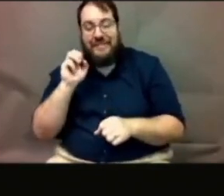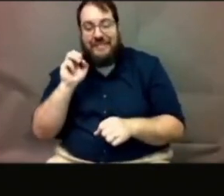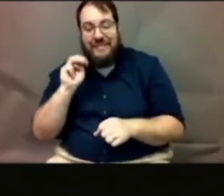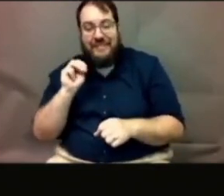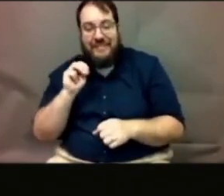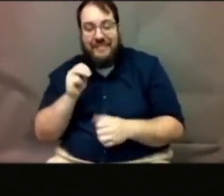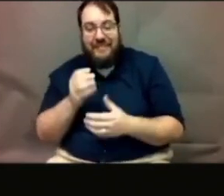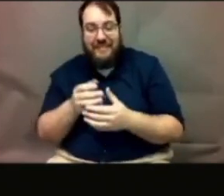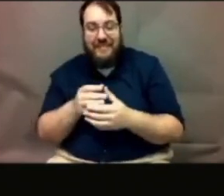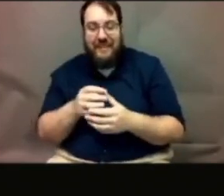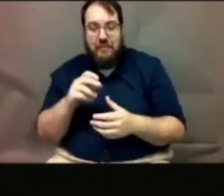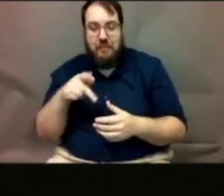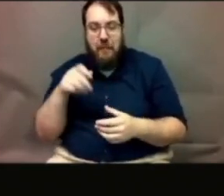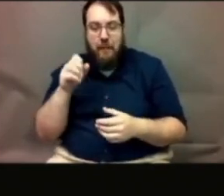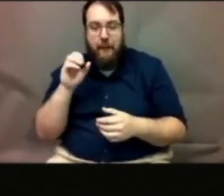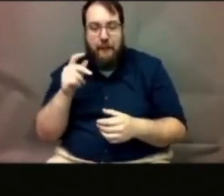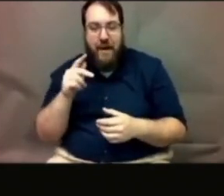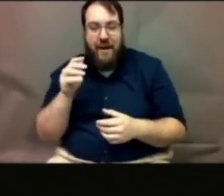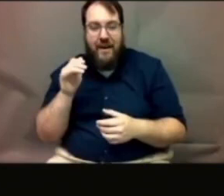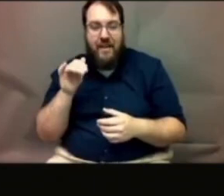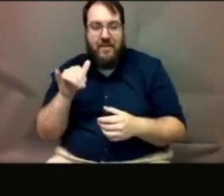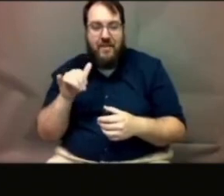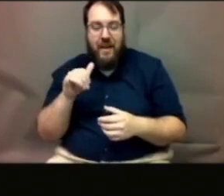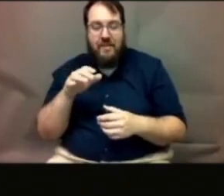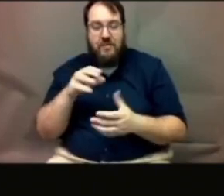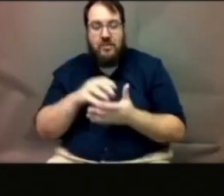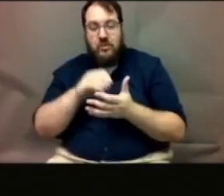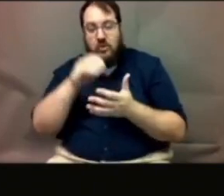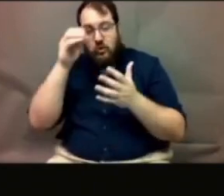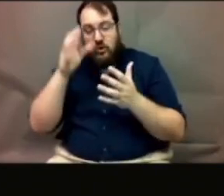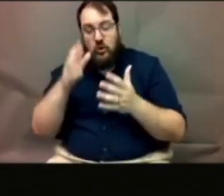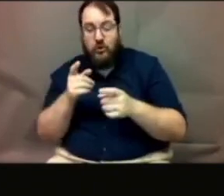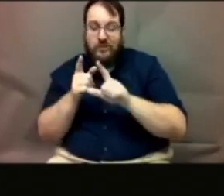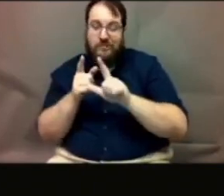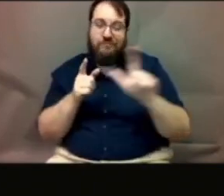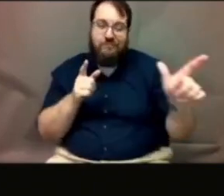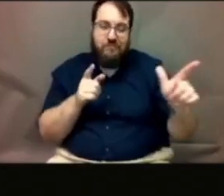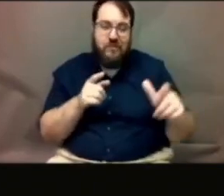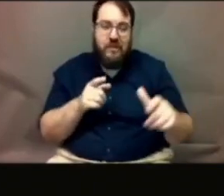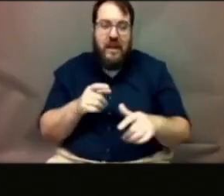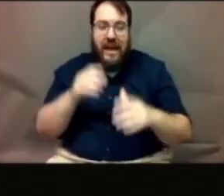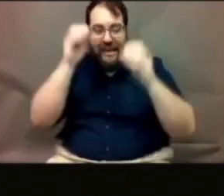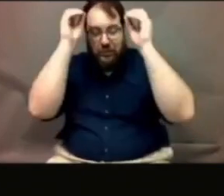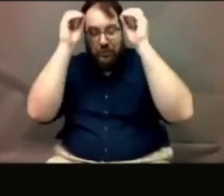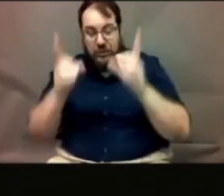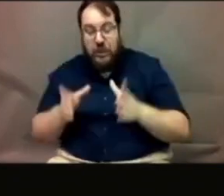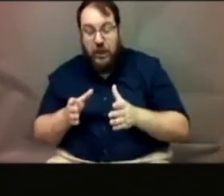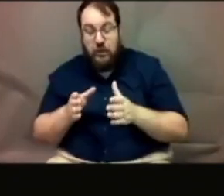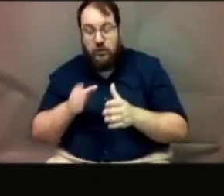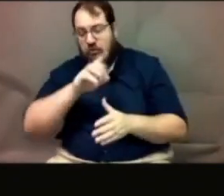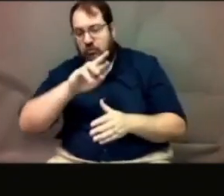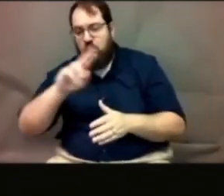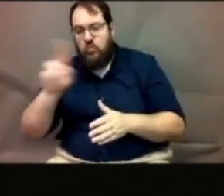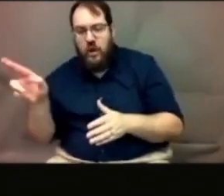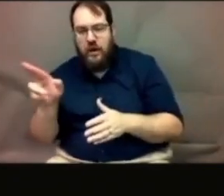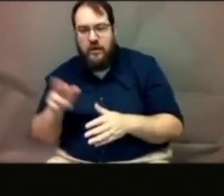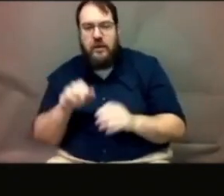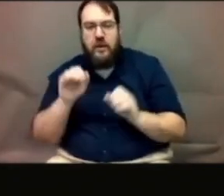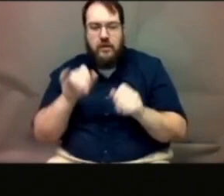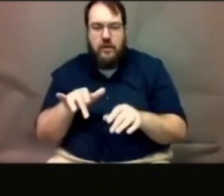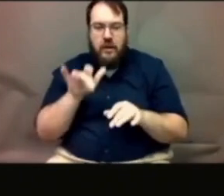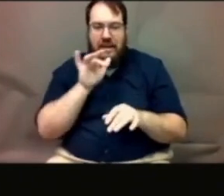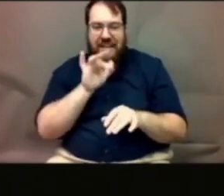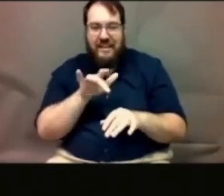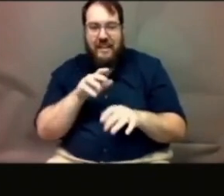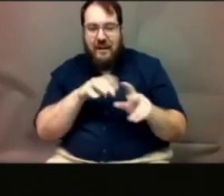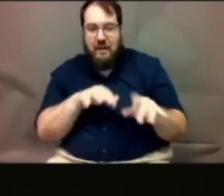manual para o orientador e nós temos também um manual para os alunos então se você está montando pela